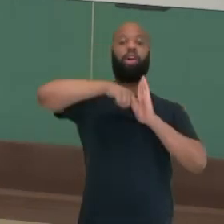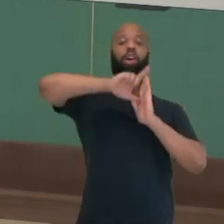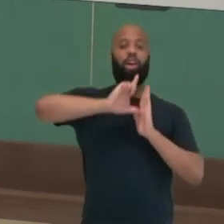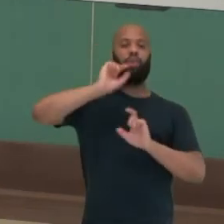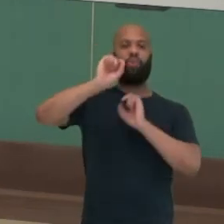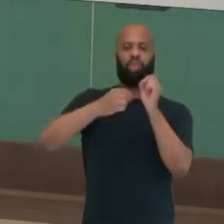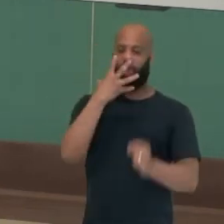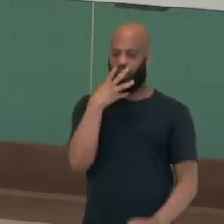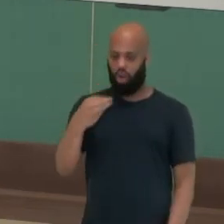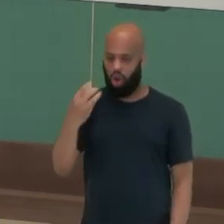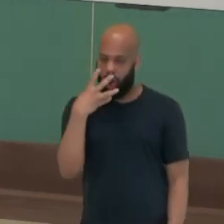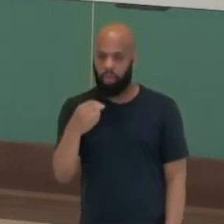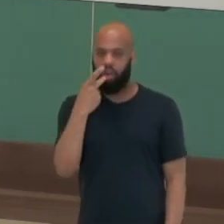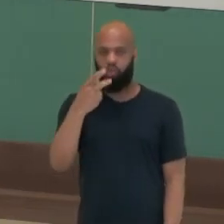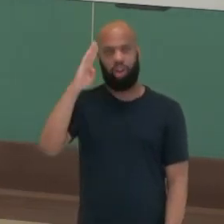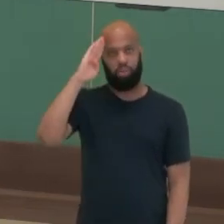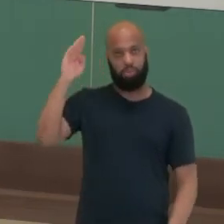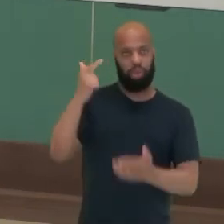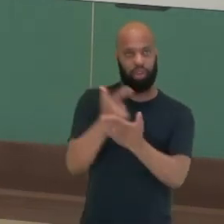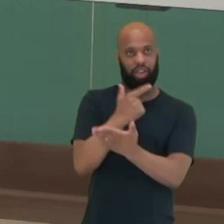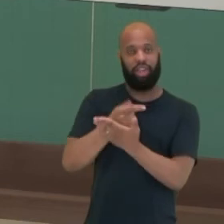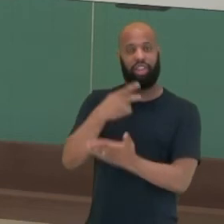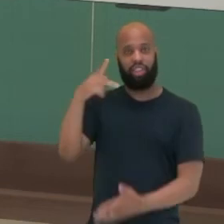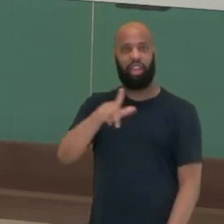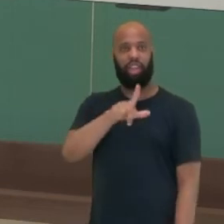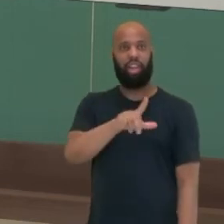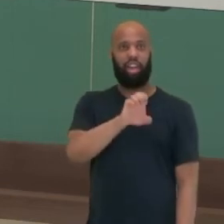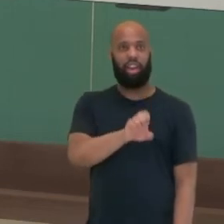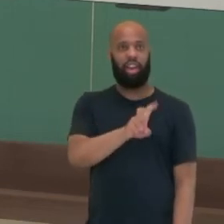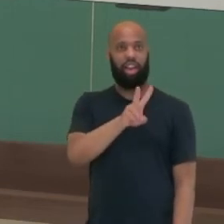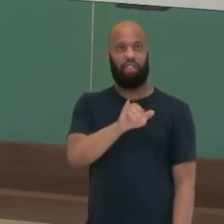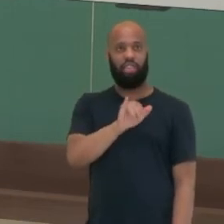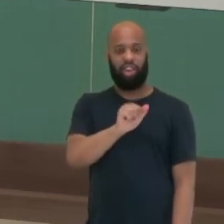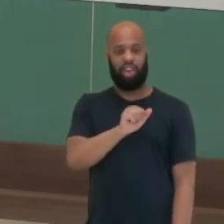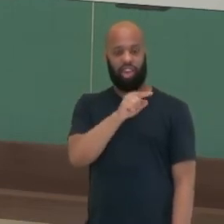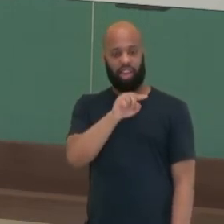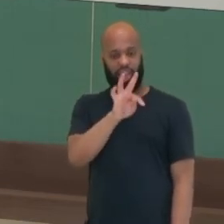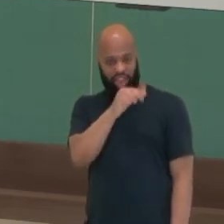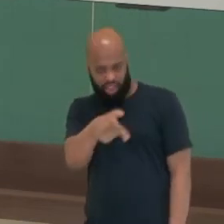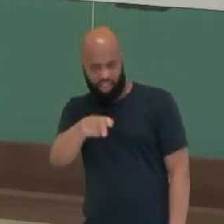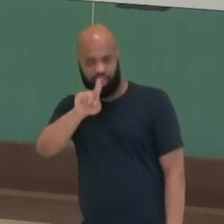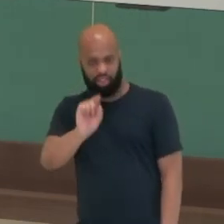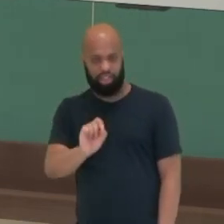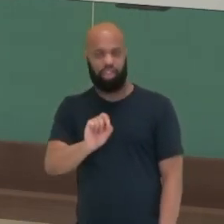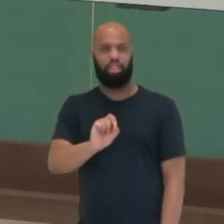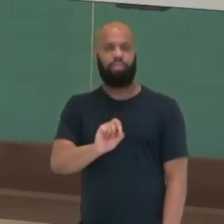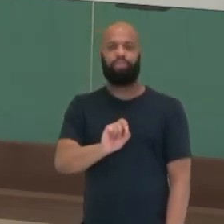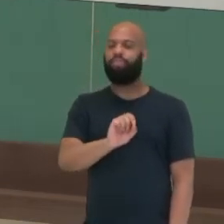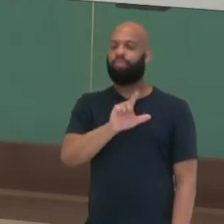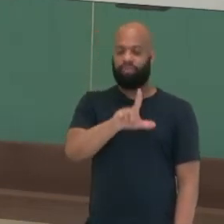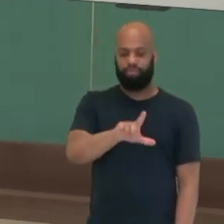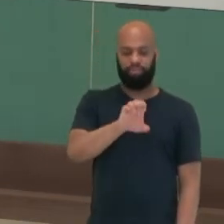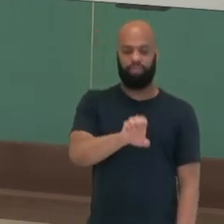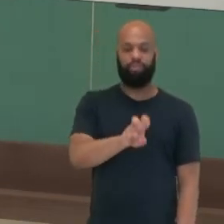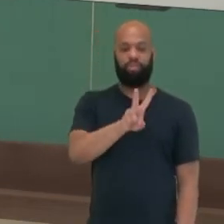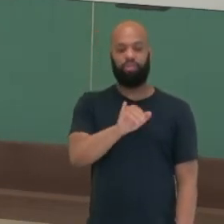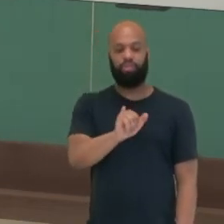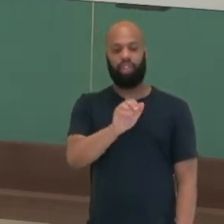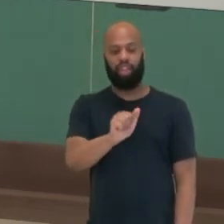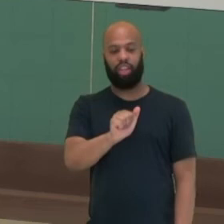o que ele vai falar na sua principal obra, o Leviatã. Então, no Leviatã, uma obra política clássica